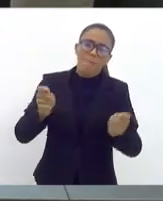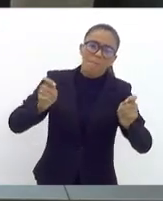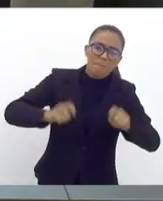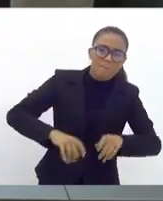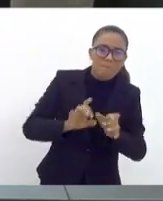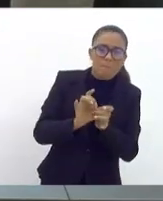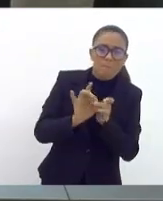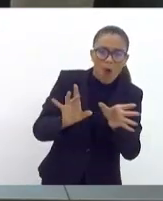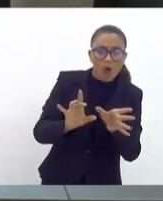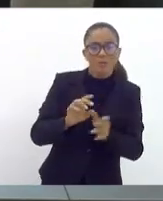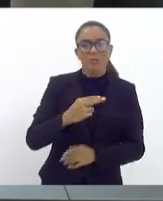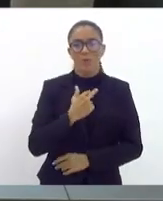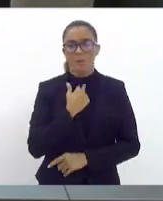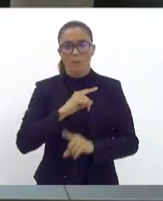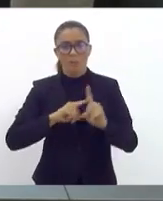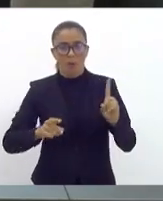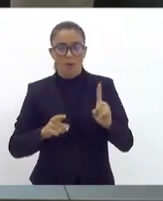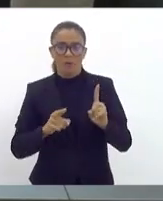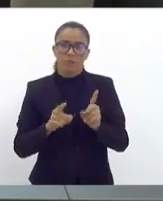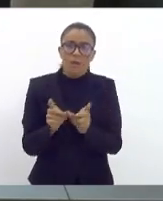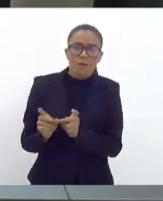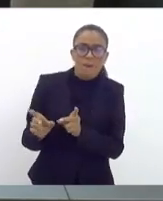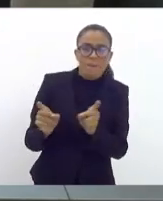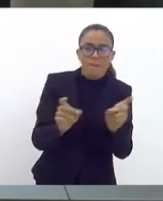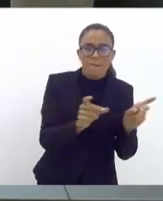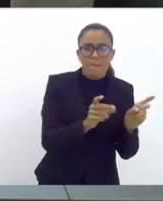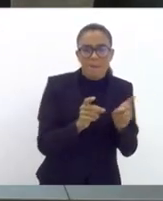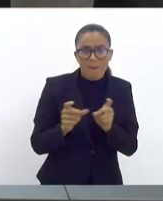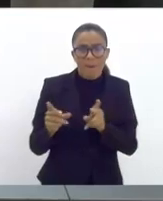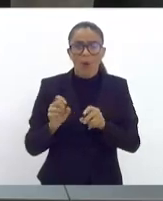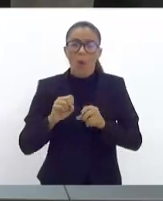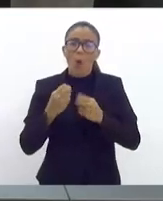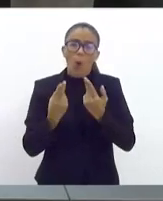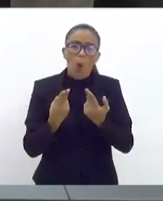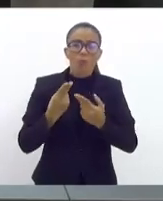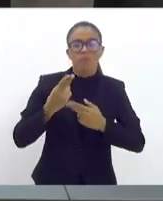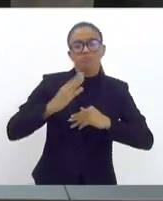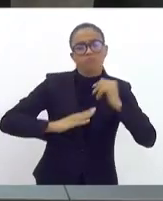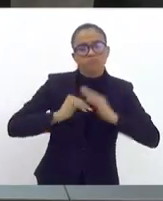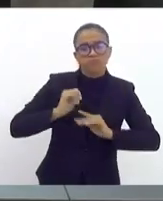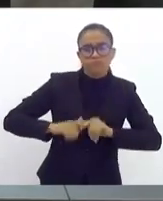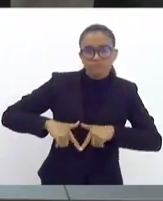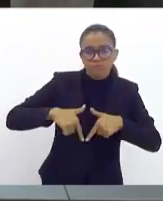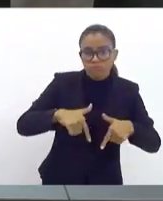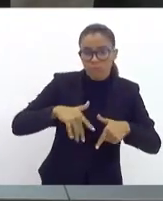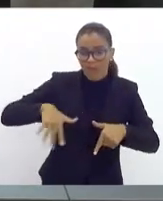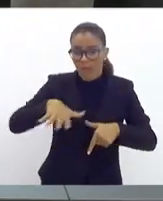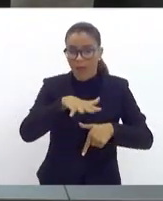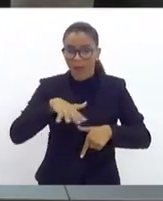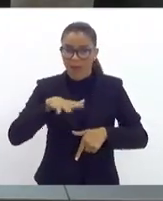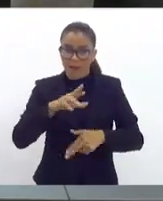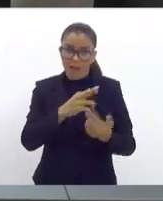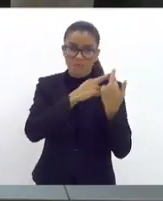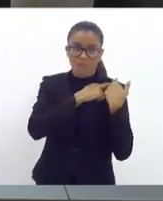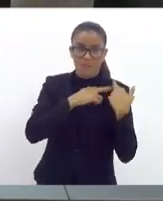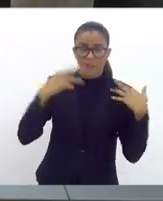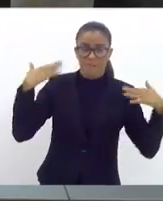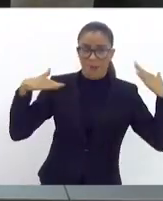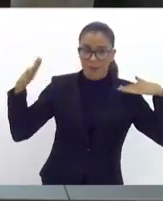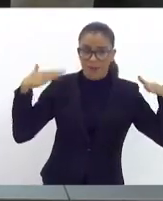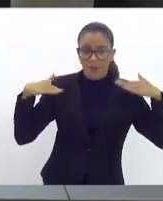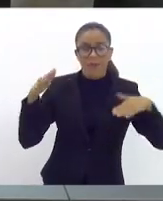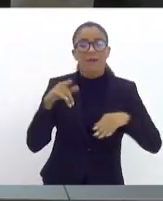cabe comercializar práticas nessa faixa de marinha a competência